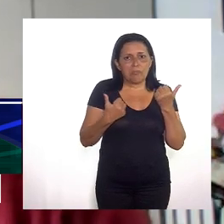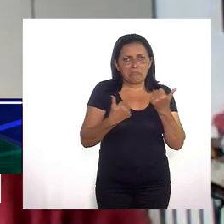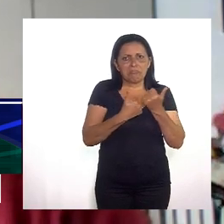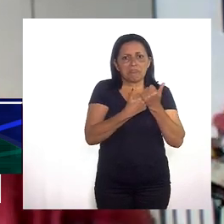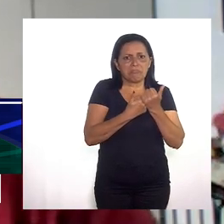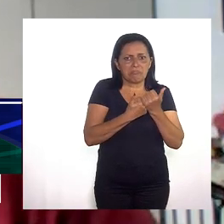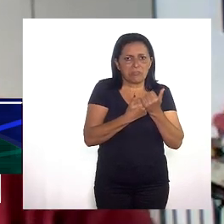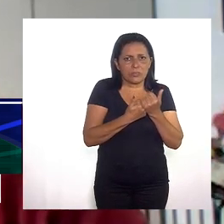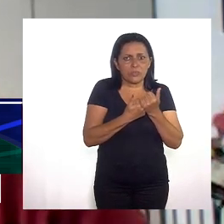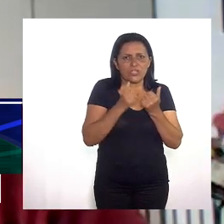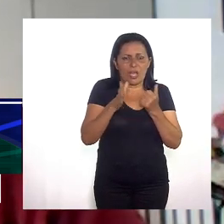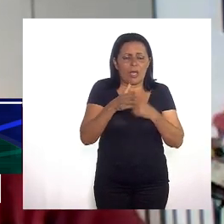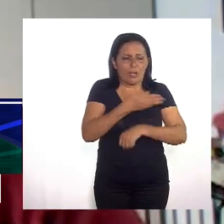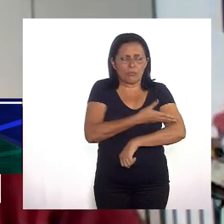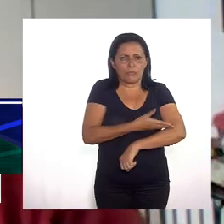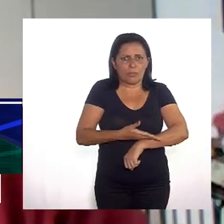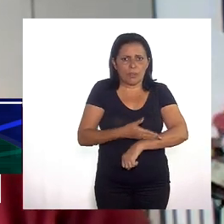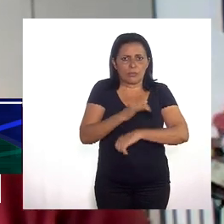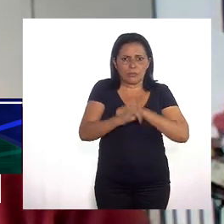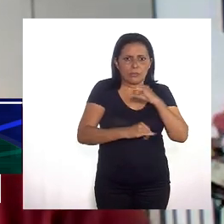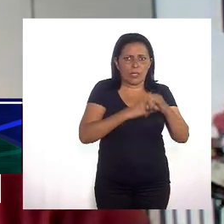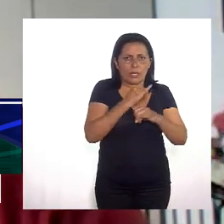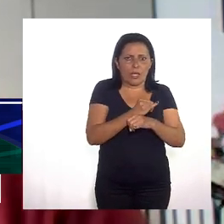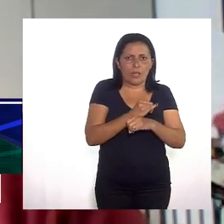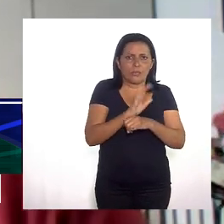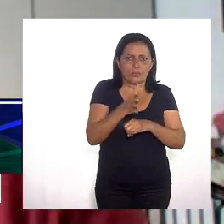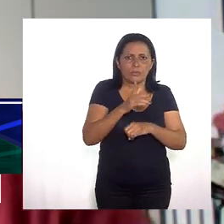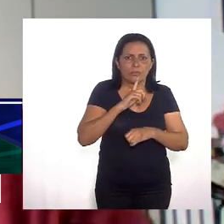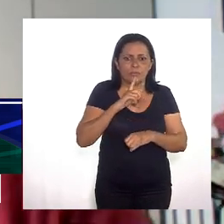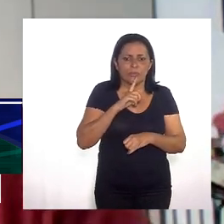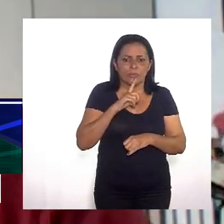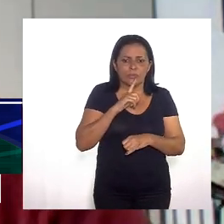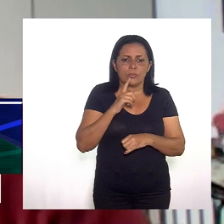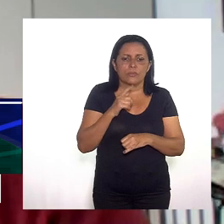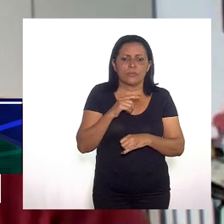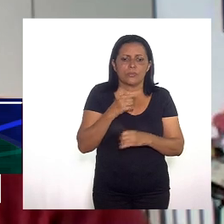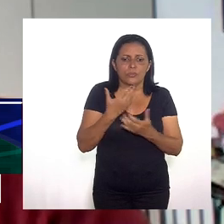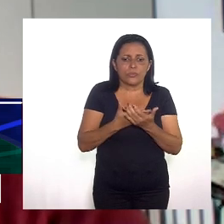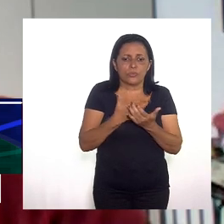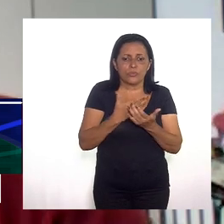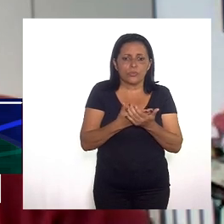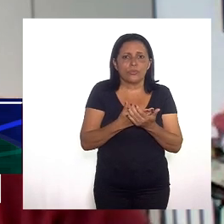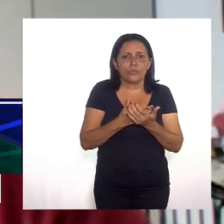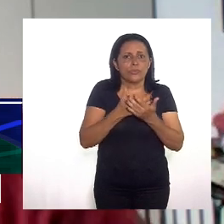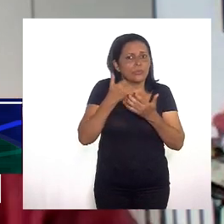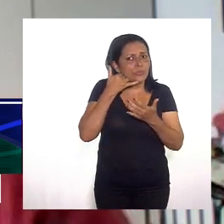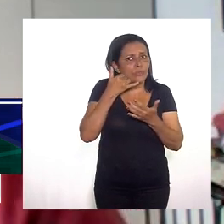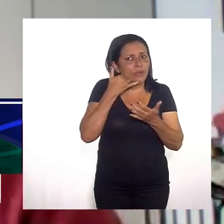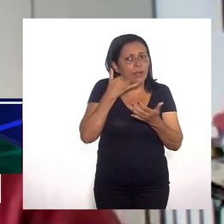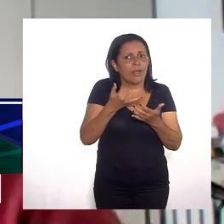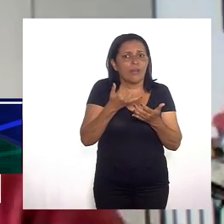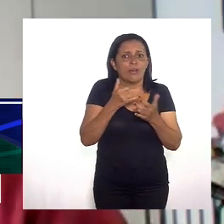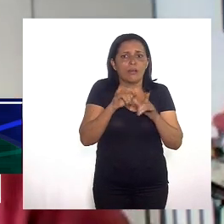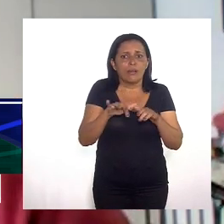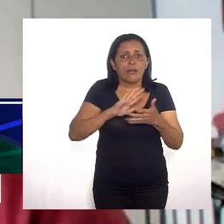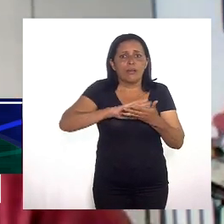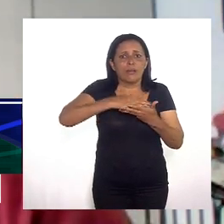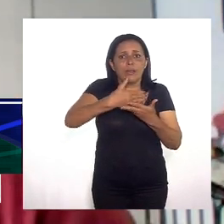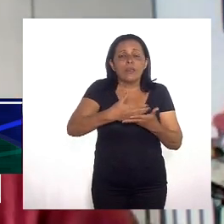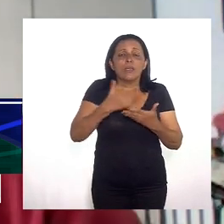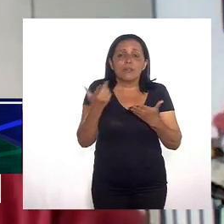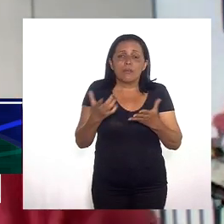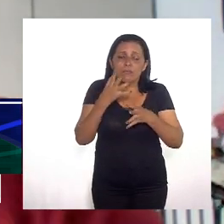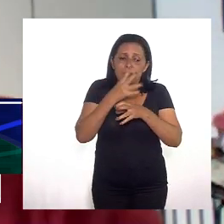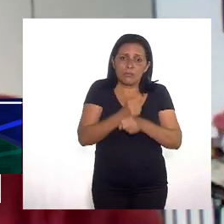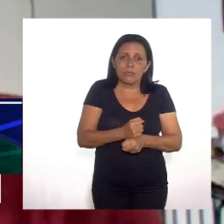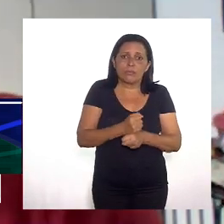substitutivas ao que os alunos que têm acesso à internet estavam tendo, né, através dos seus dispositivos eletrônicos. Então, o quantitativo de presença dos